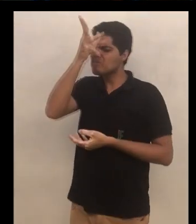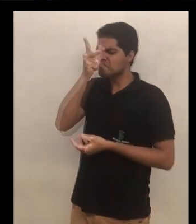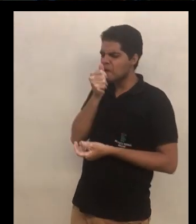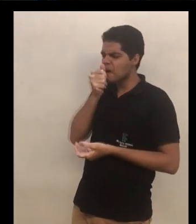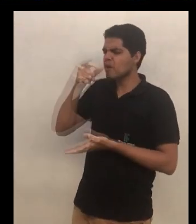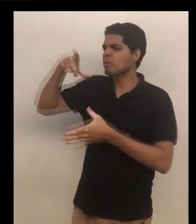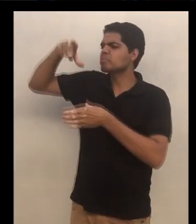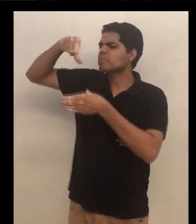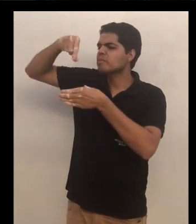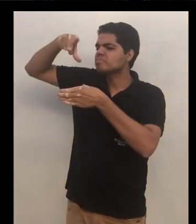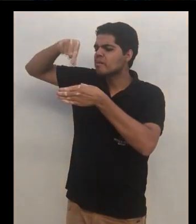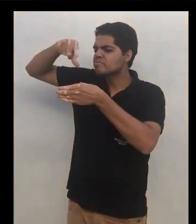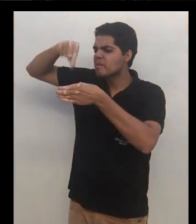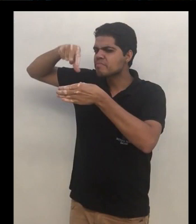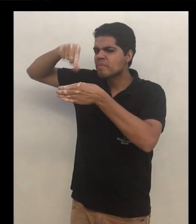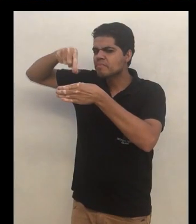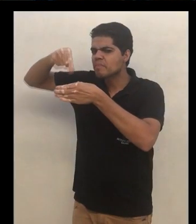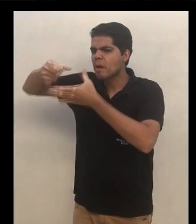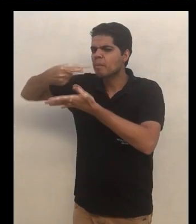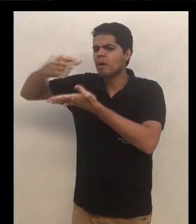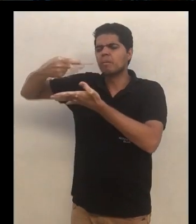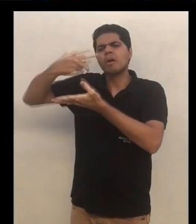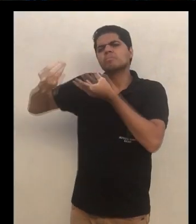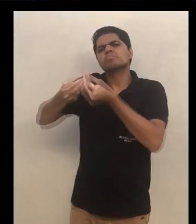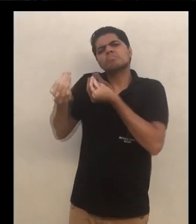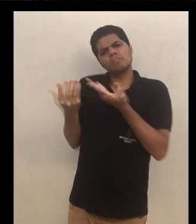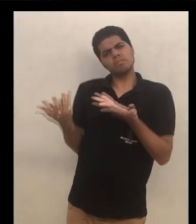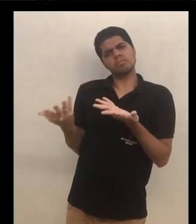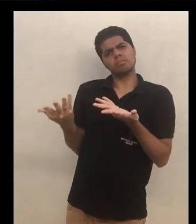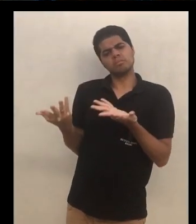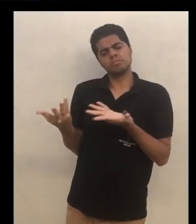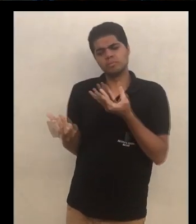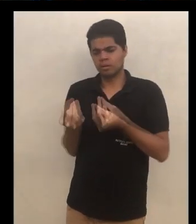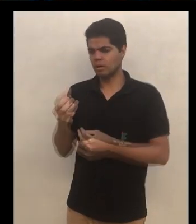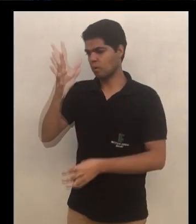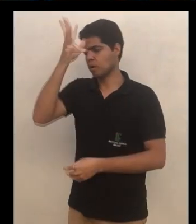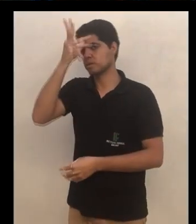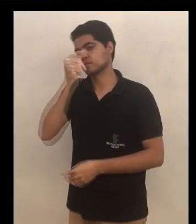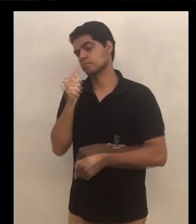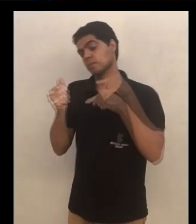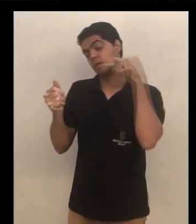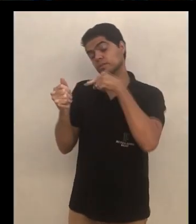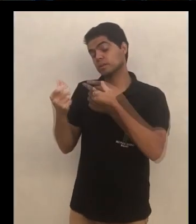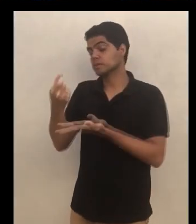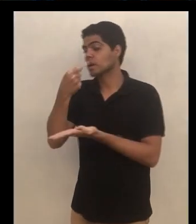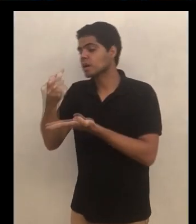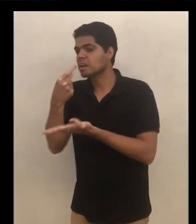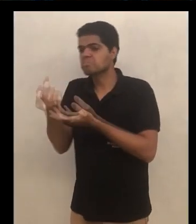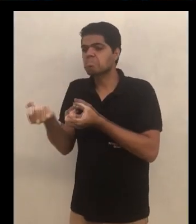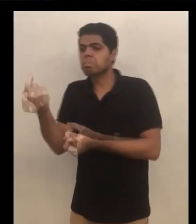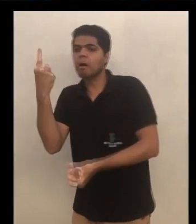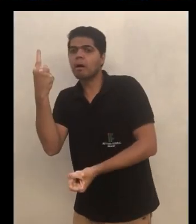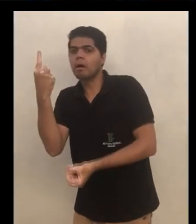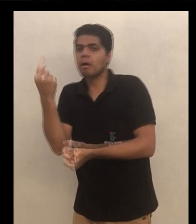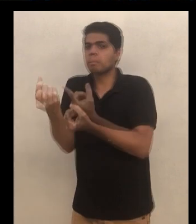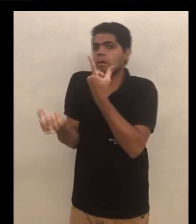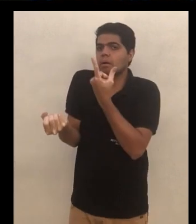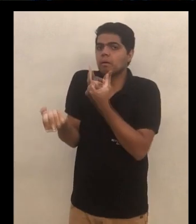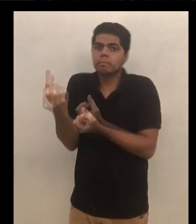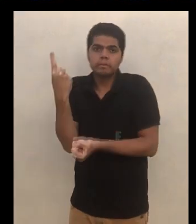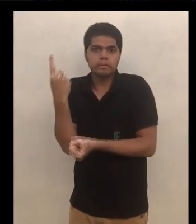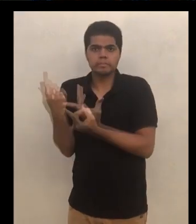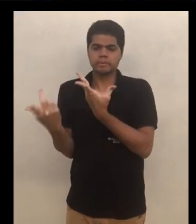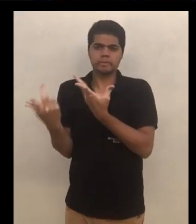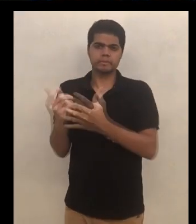Vamos parar com isso. Gente, o animal vai utilizar um antibiótico no mínimo possível, quando utilizar. Então, vamos tentar